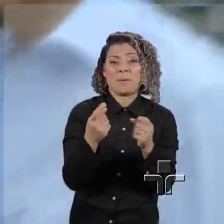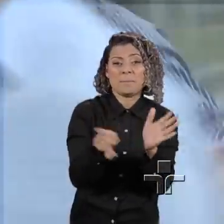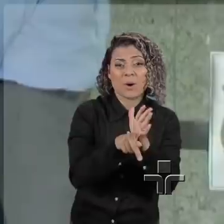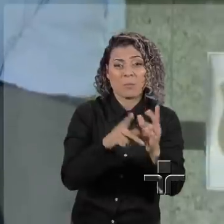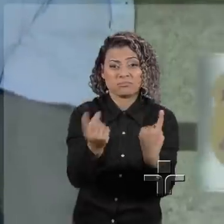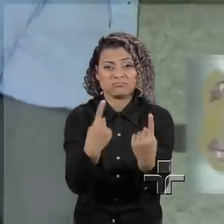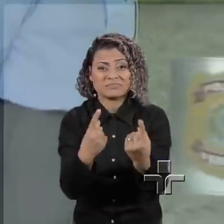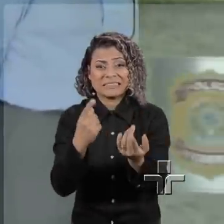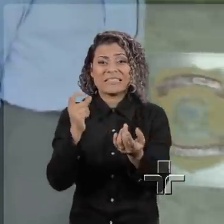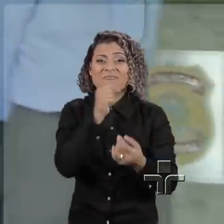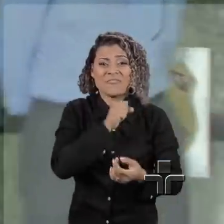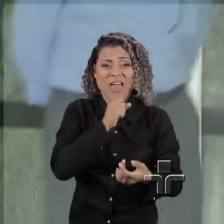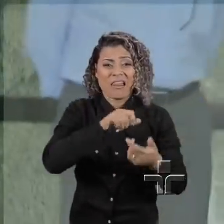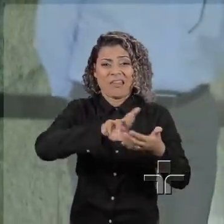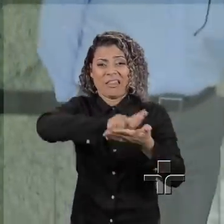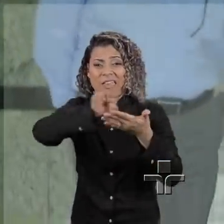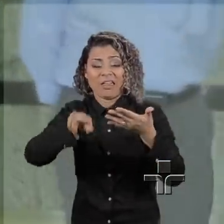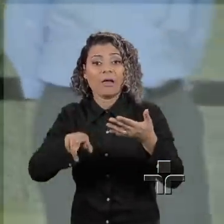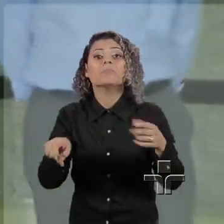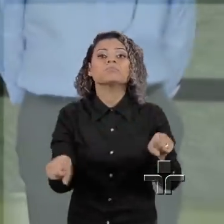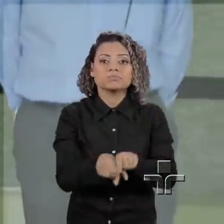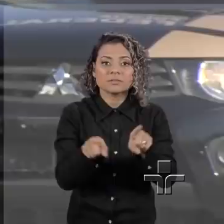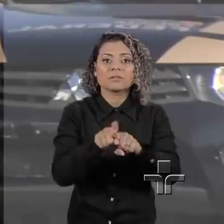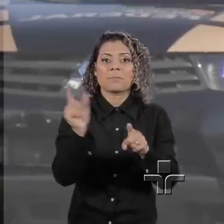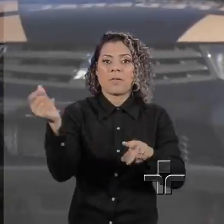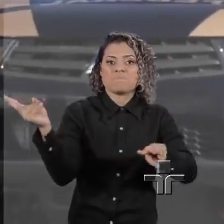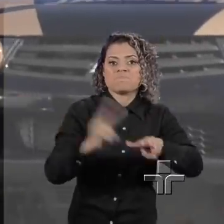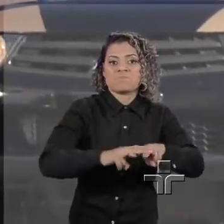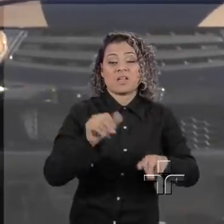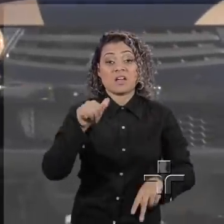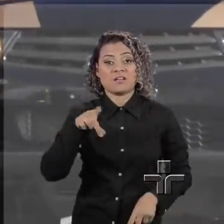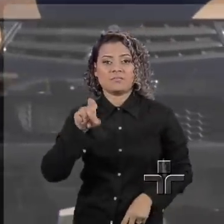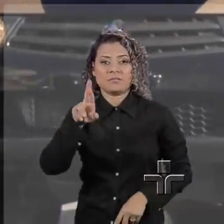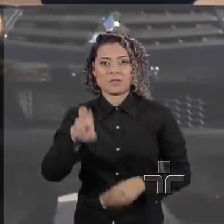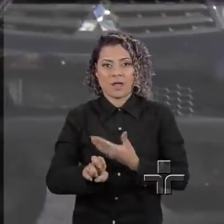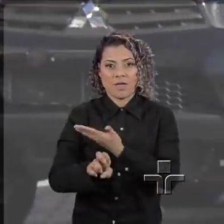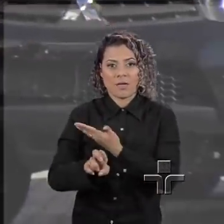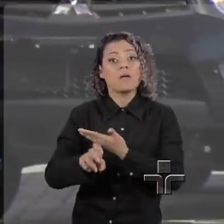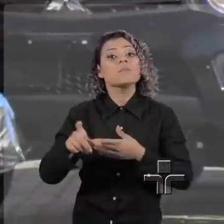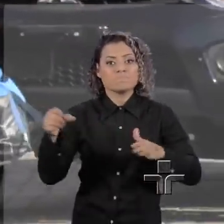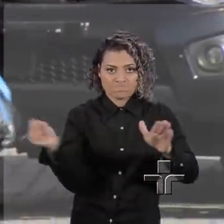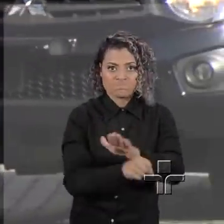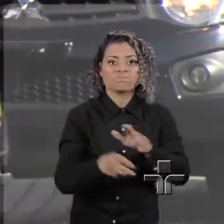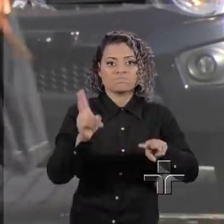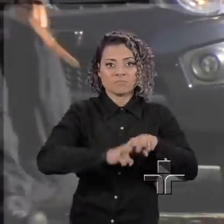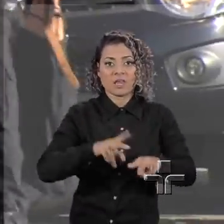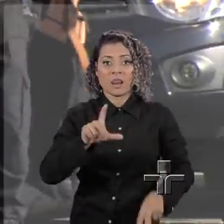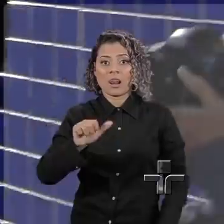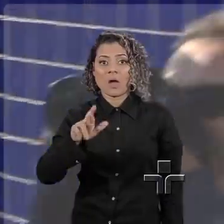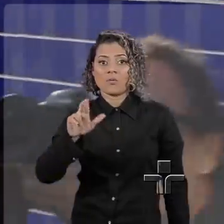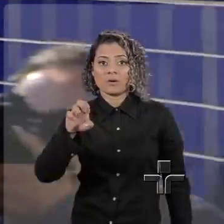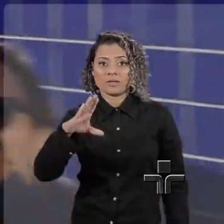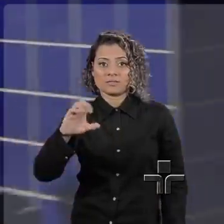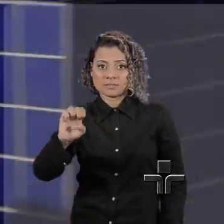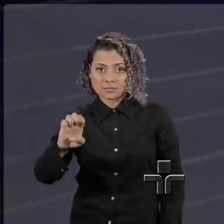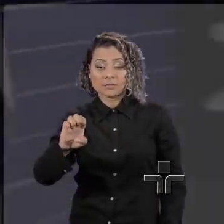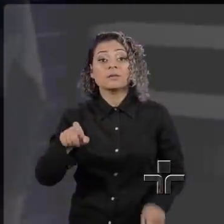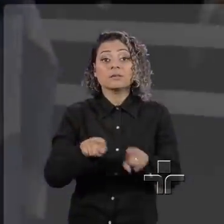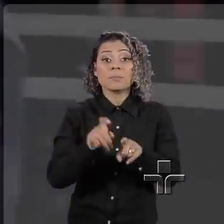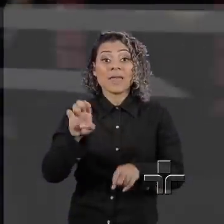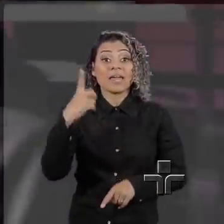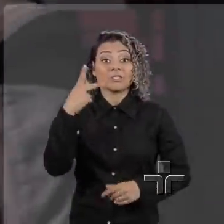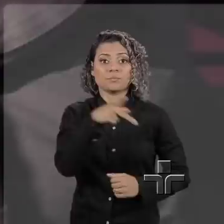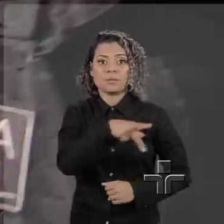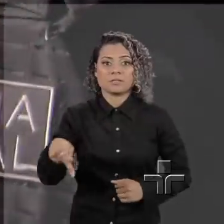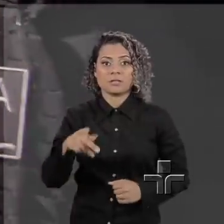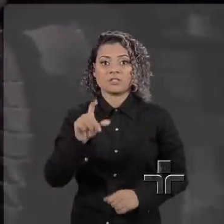o ex-governador do Mato Grosso do Sul, André Putinelli. A pedra no caminho levou à prisão Laurence Casagrande, ex-presidente da